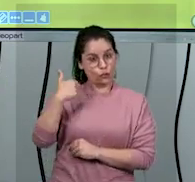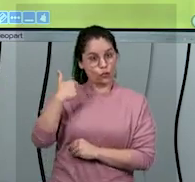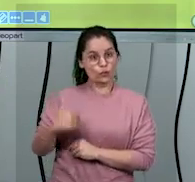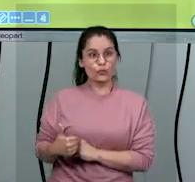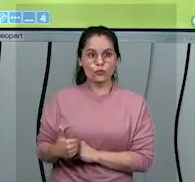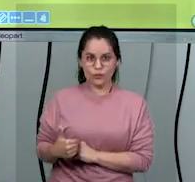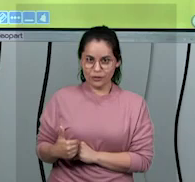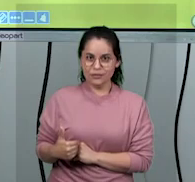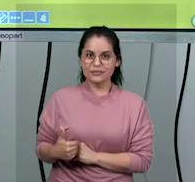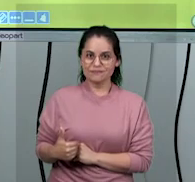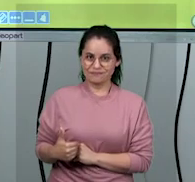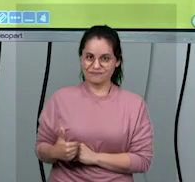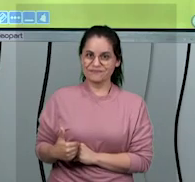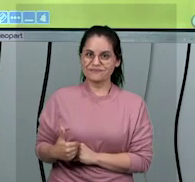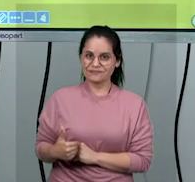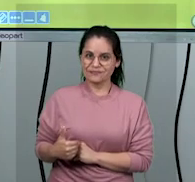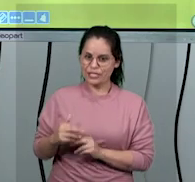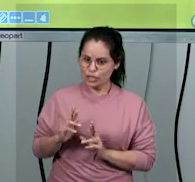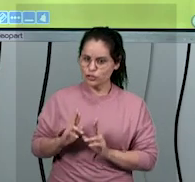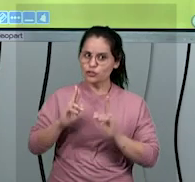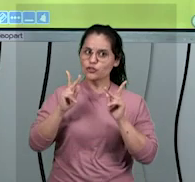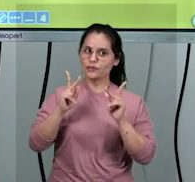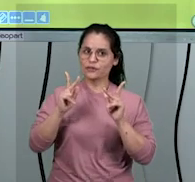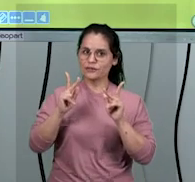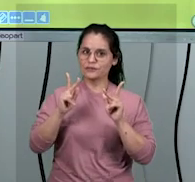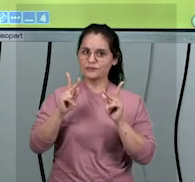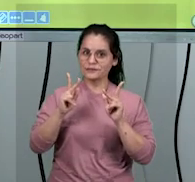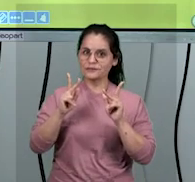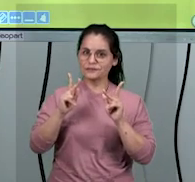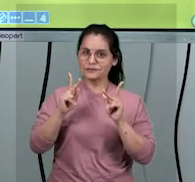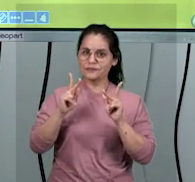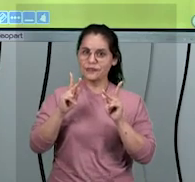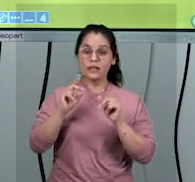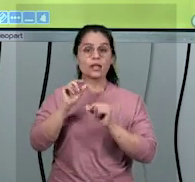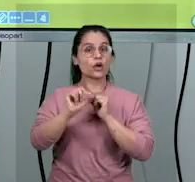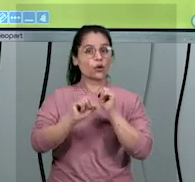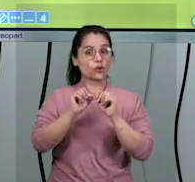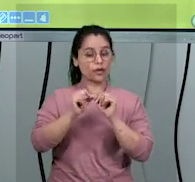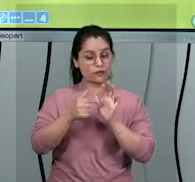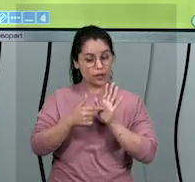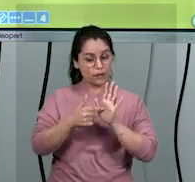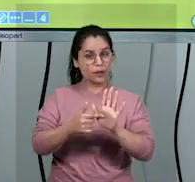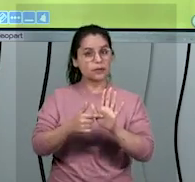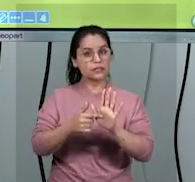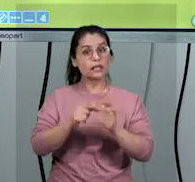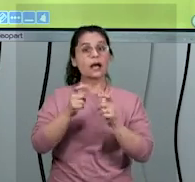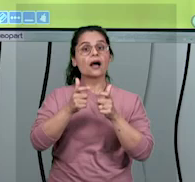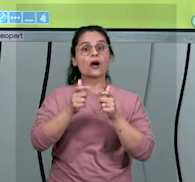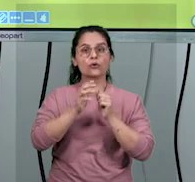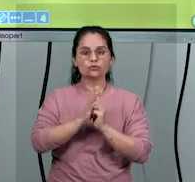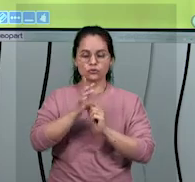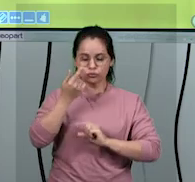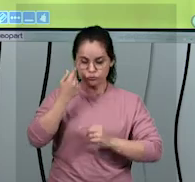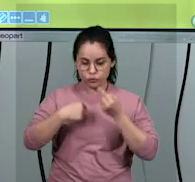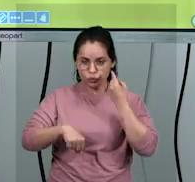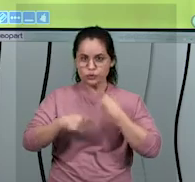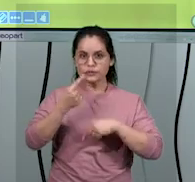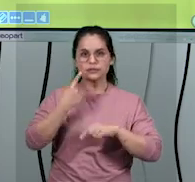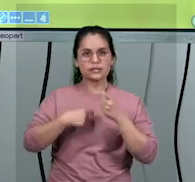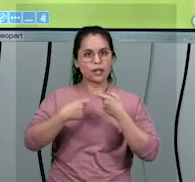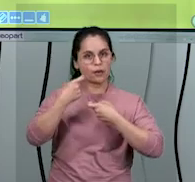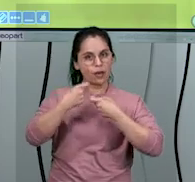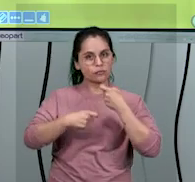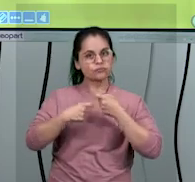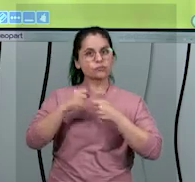diferenças físicas. E essas diferenças físicas vão aparecer no sistema reprodutor.